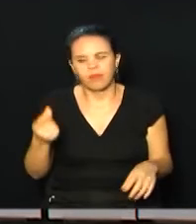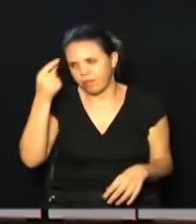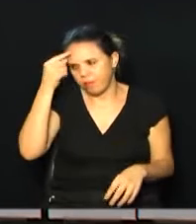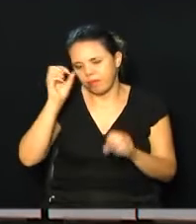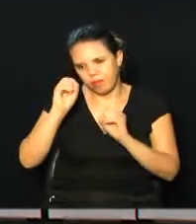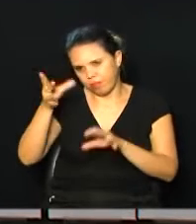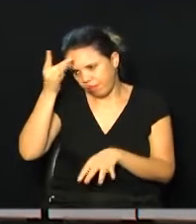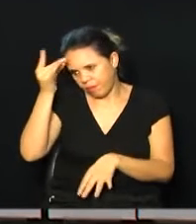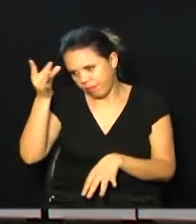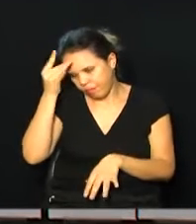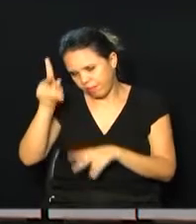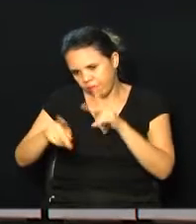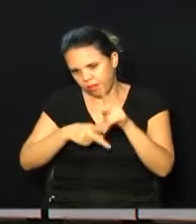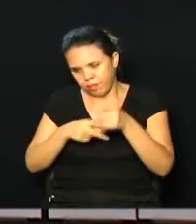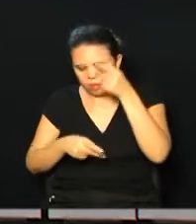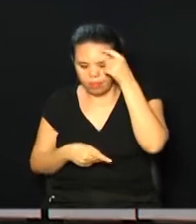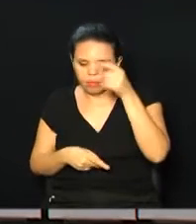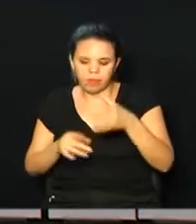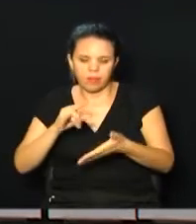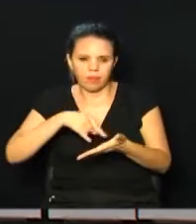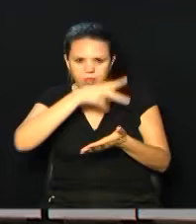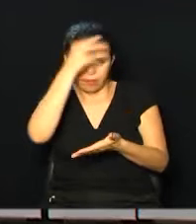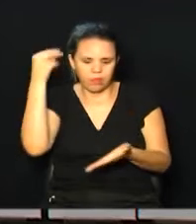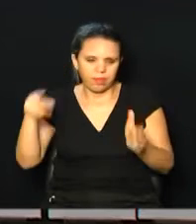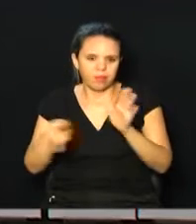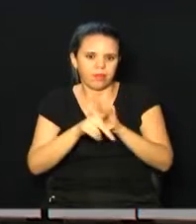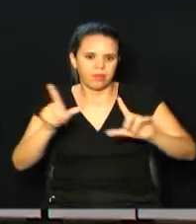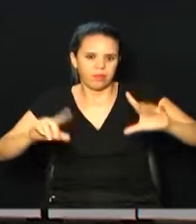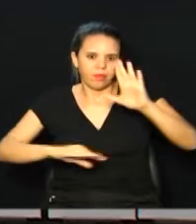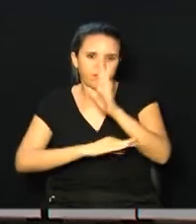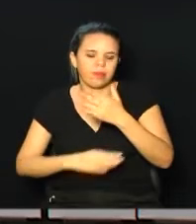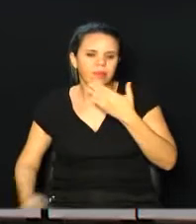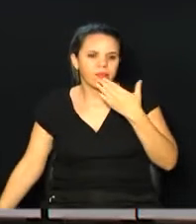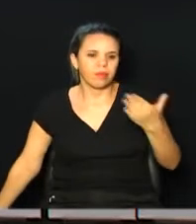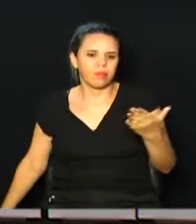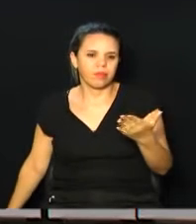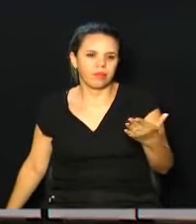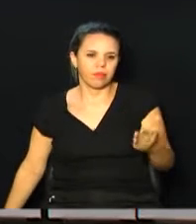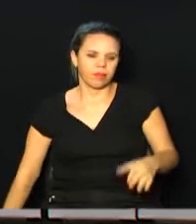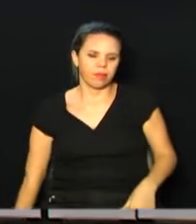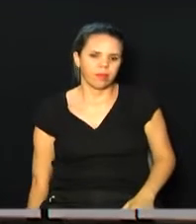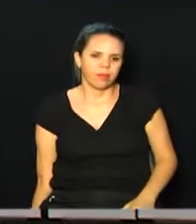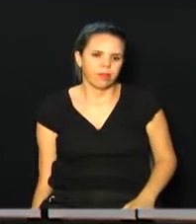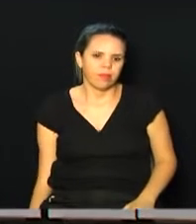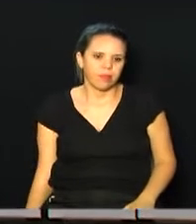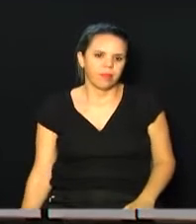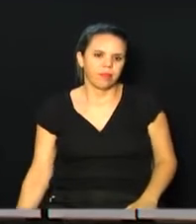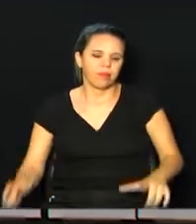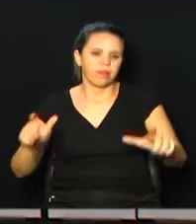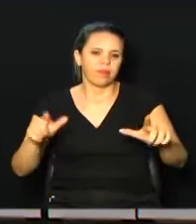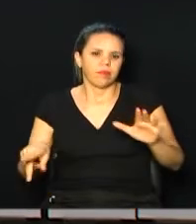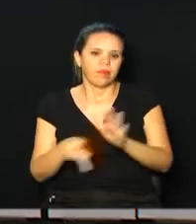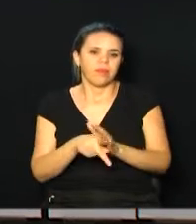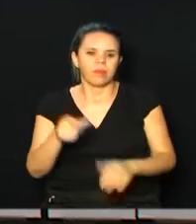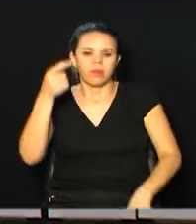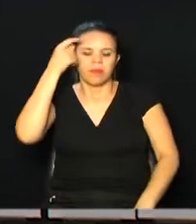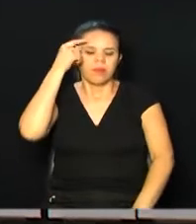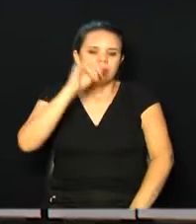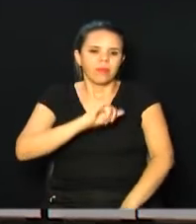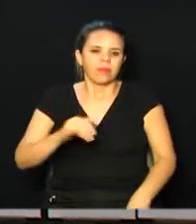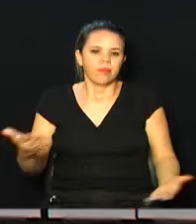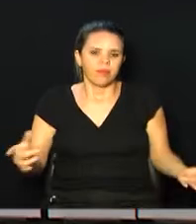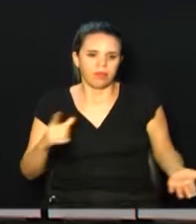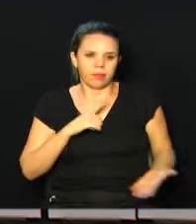conscientização. Uma das indicações que eu fiz propriamente para a TV Câmara foi que tivesse um quadro fixo sobre a conscientização, e hoje